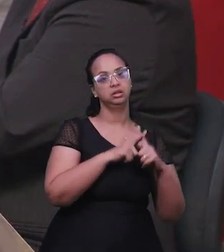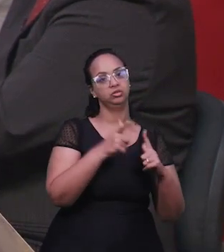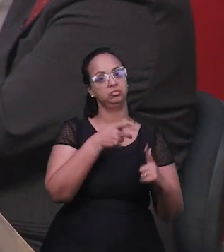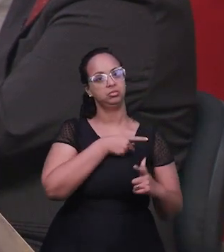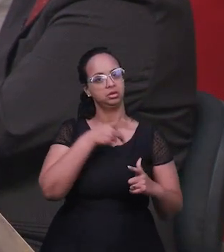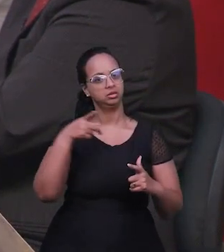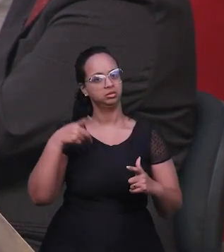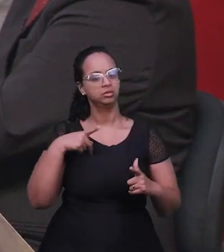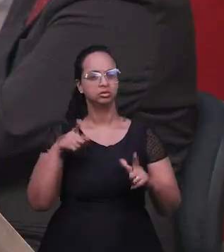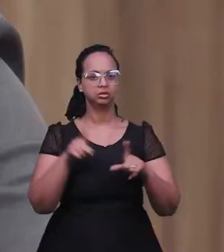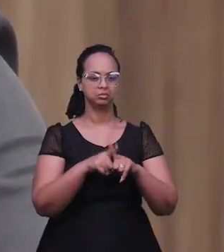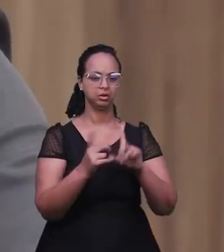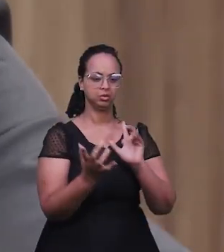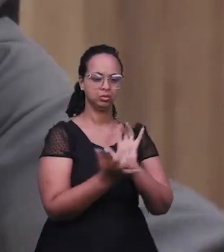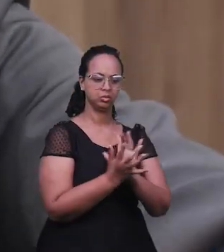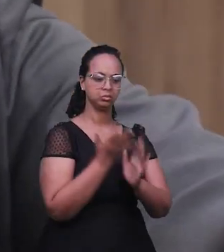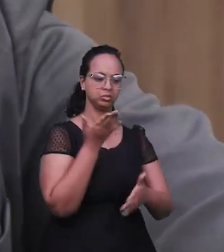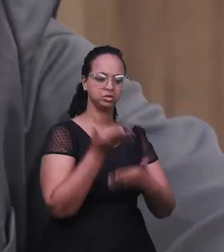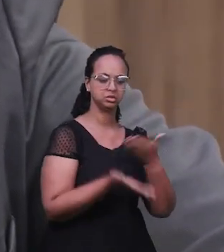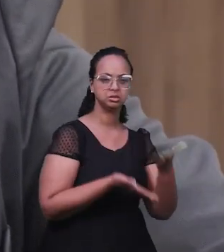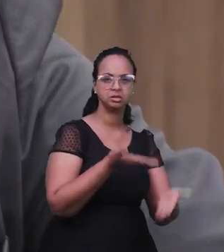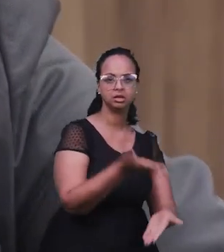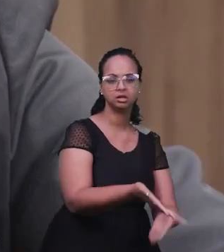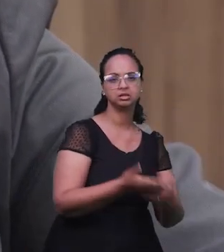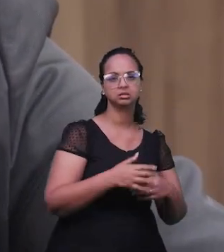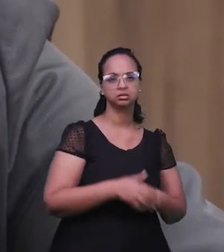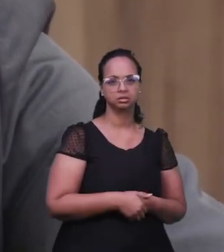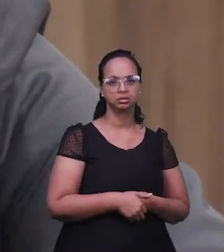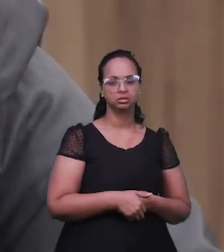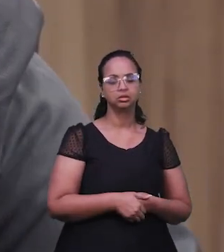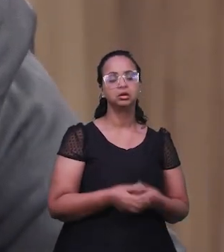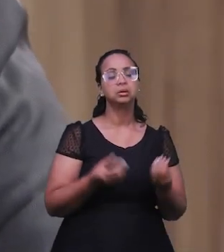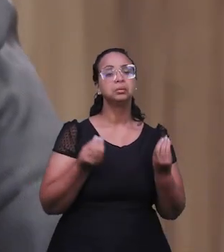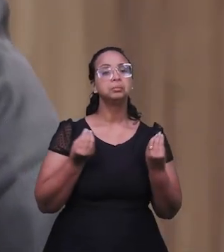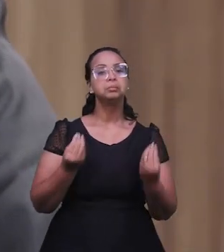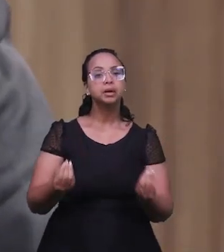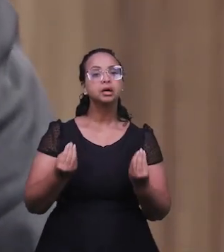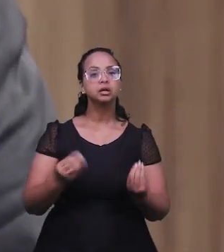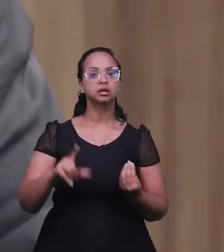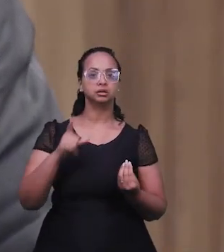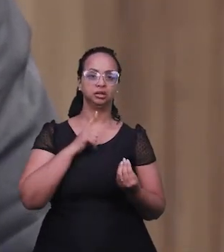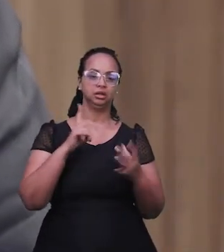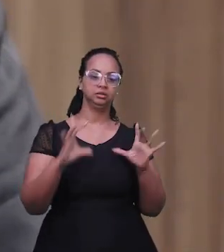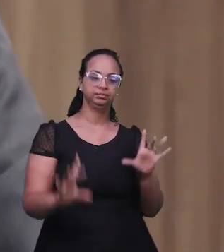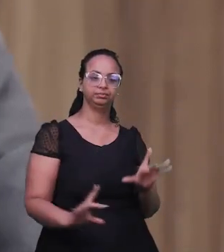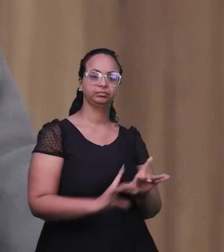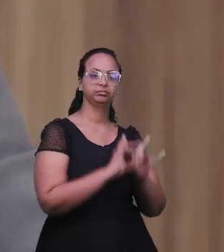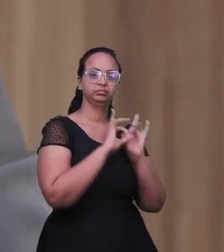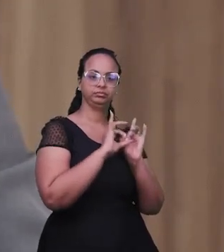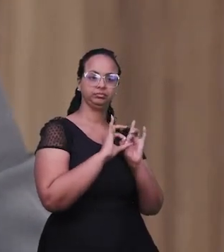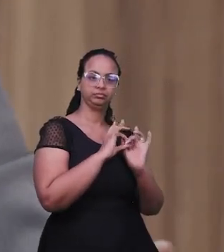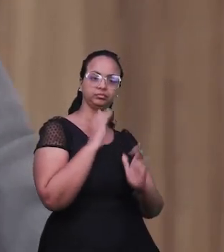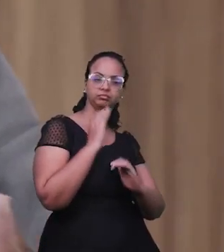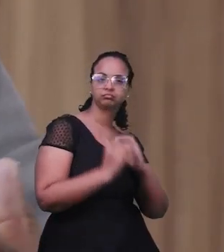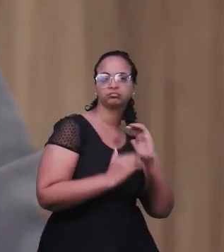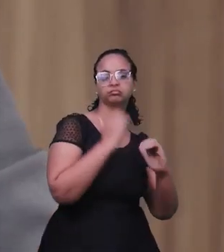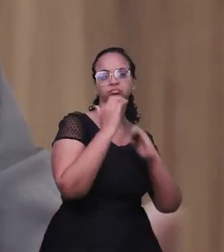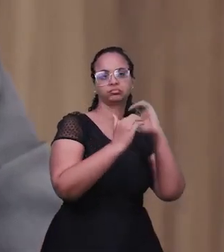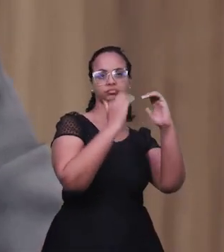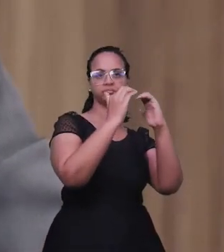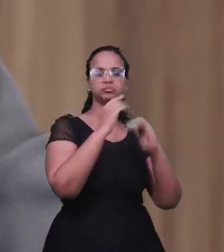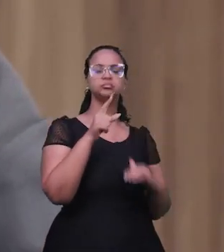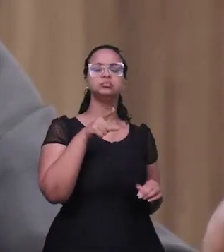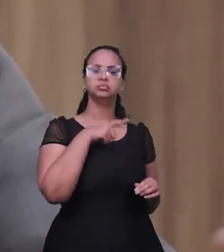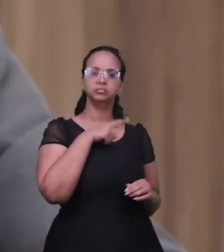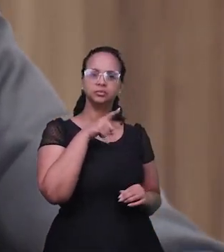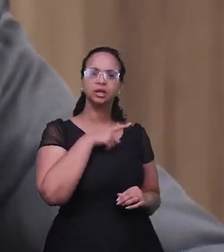local, junto com os grupos de assistência, junto com os irmãos ali, para que haja uma integração e o trabalho venha a surtir verdadeiramente